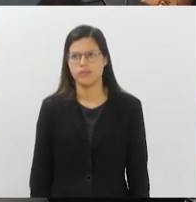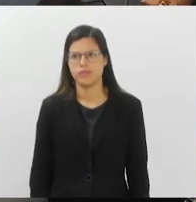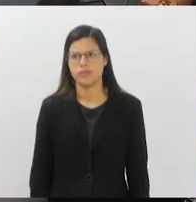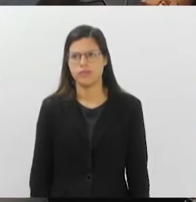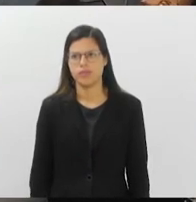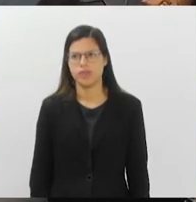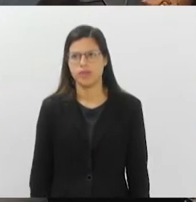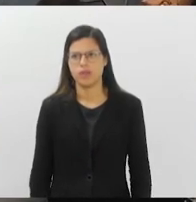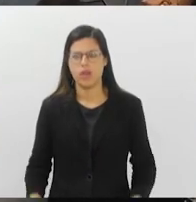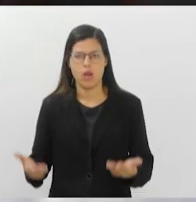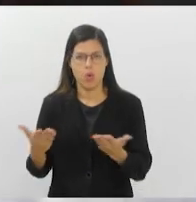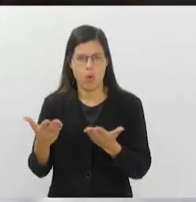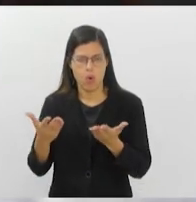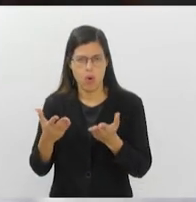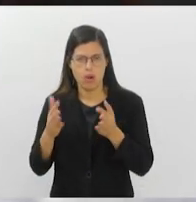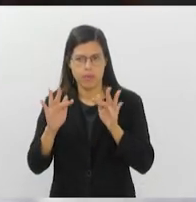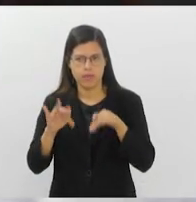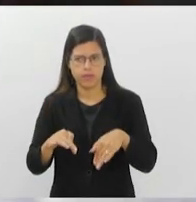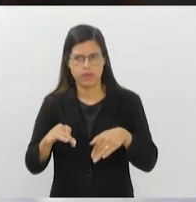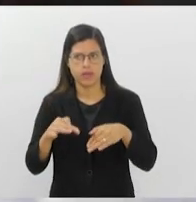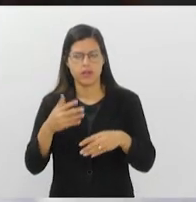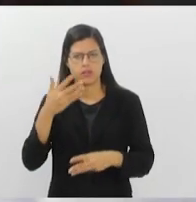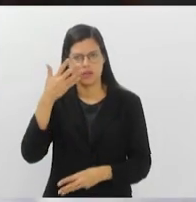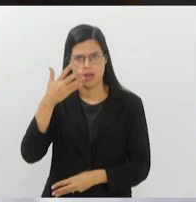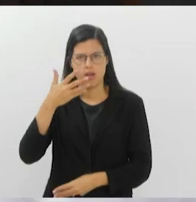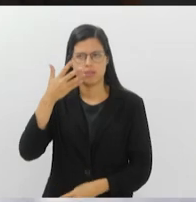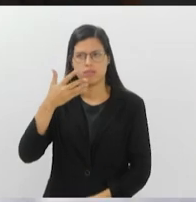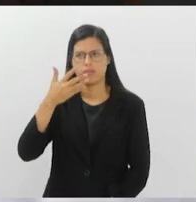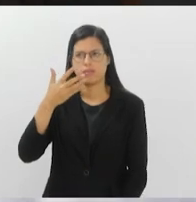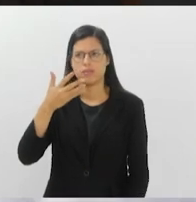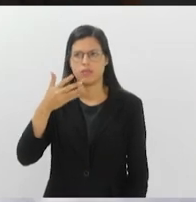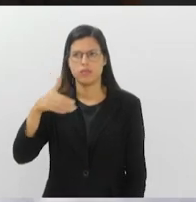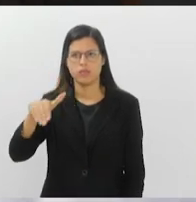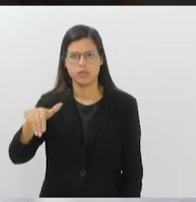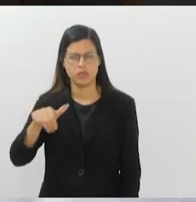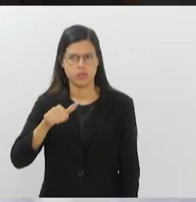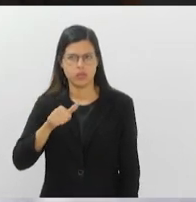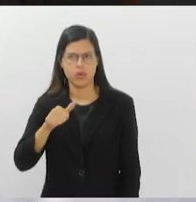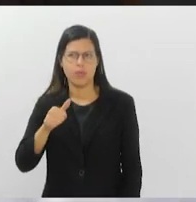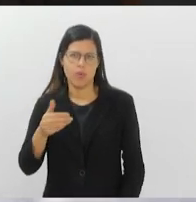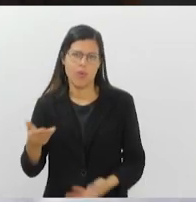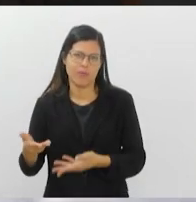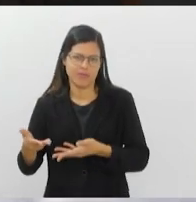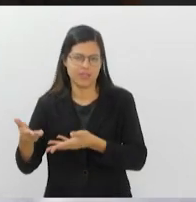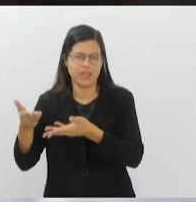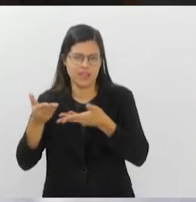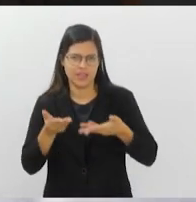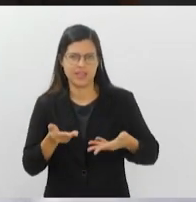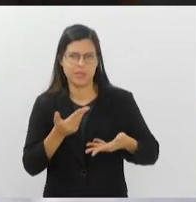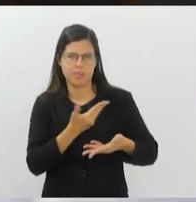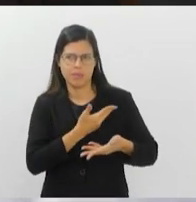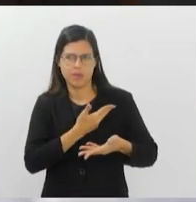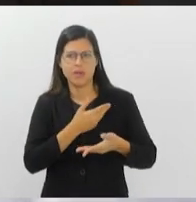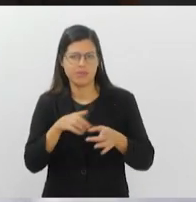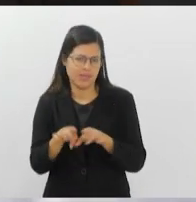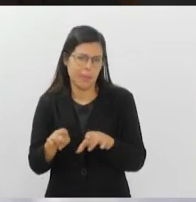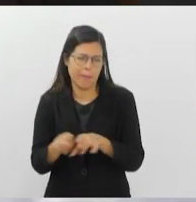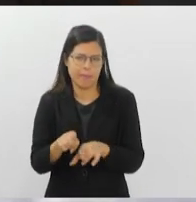Agora, para concluir aqui as falas aqui da mesa, chamo também a minha colega de trabalho, eu sou professor também